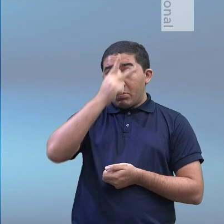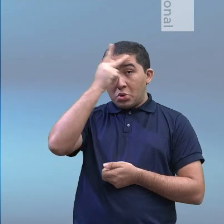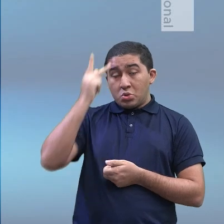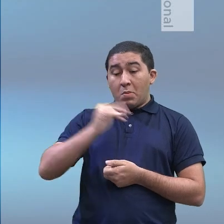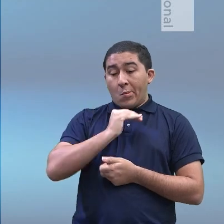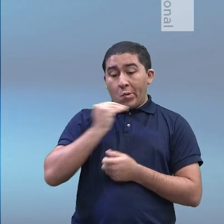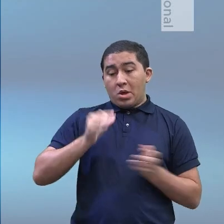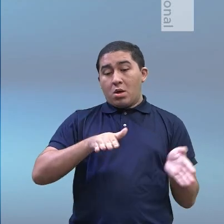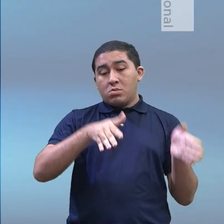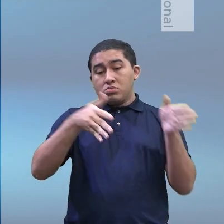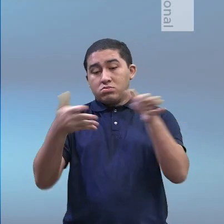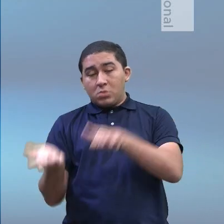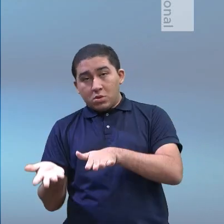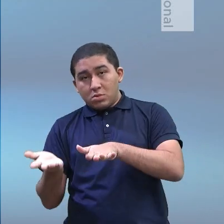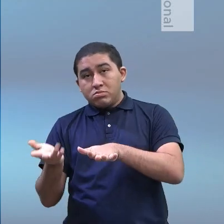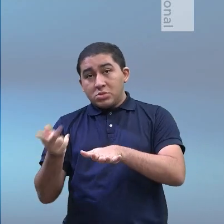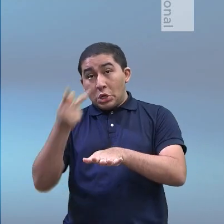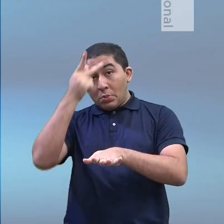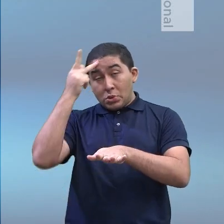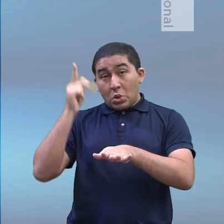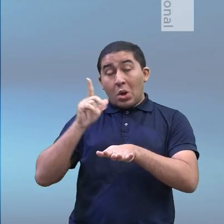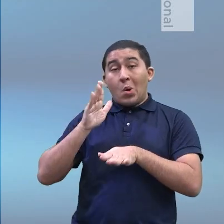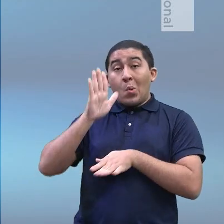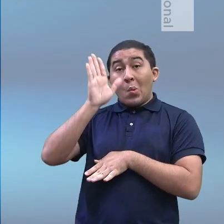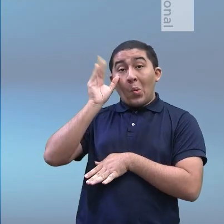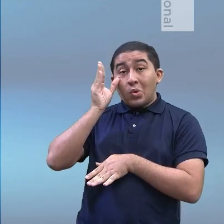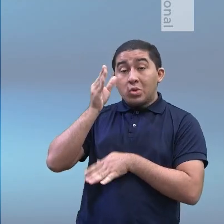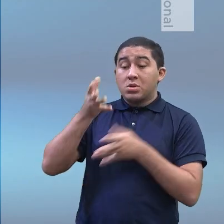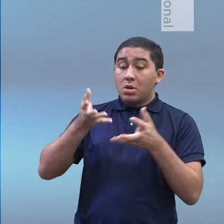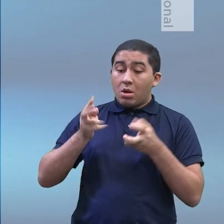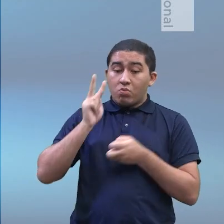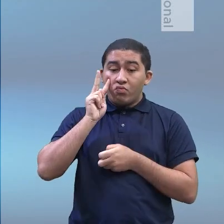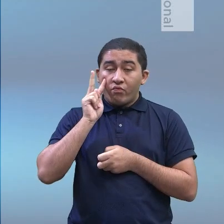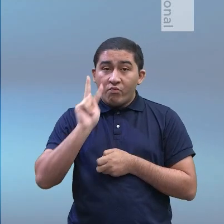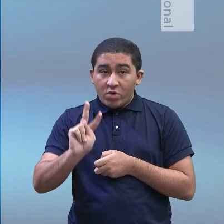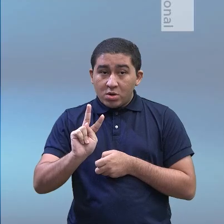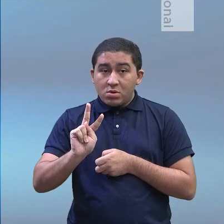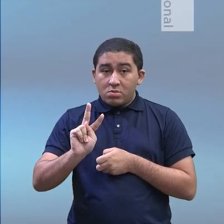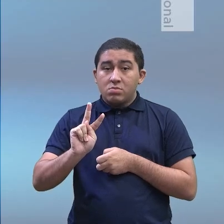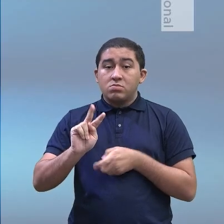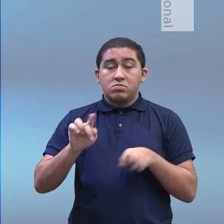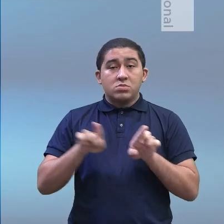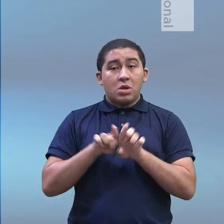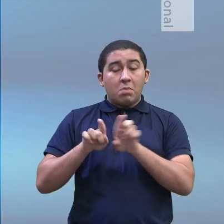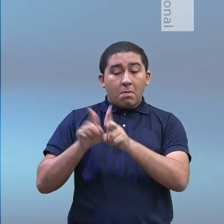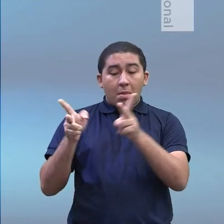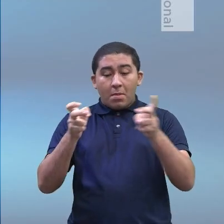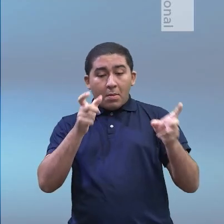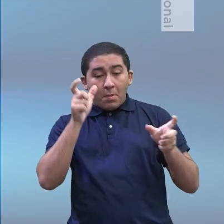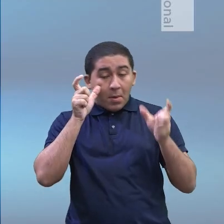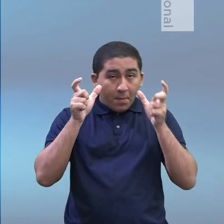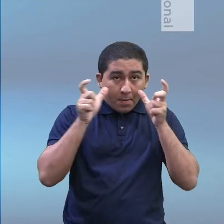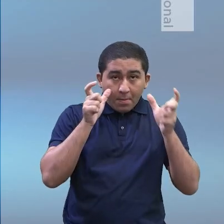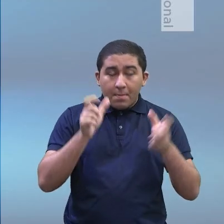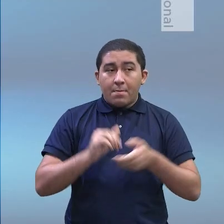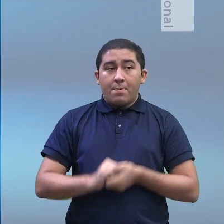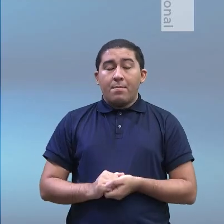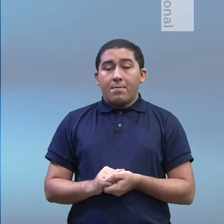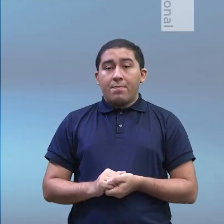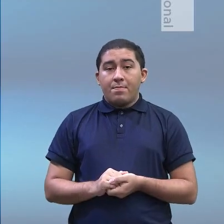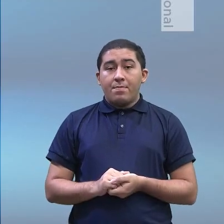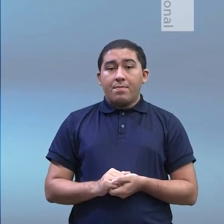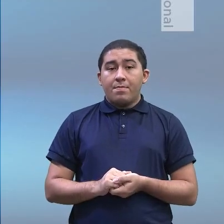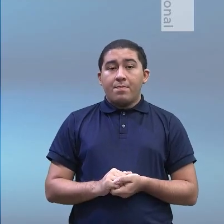coisa assim, as pessoas têm essa curiosidade de ficar olhando, né? Ficar observando ali.